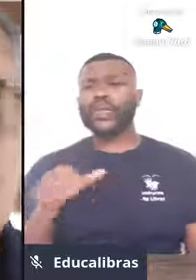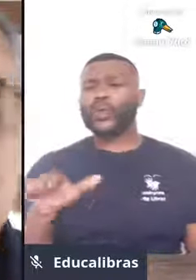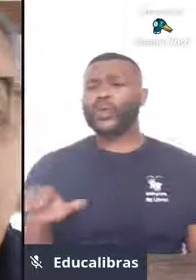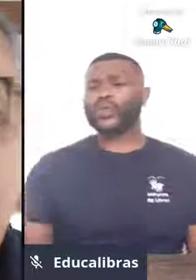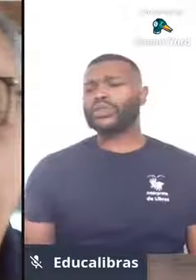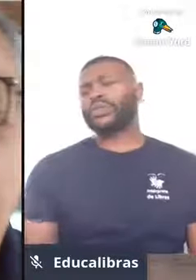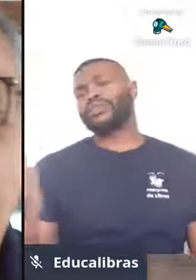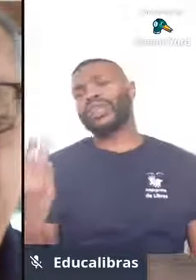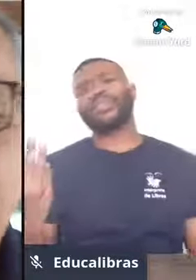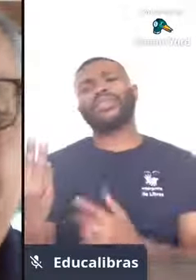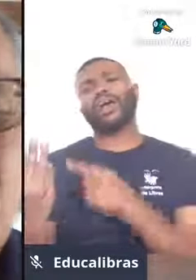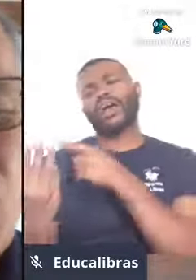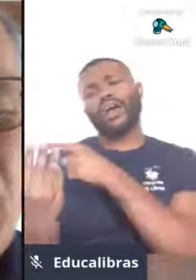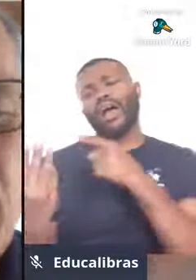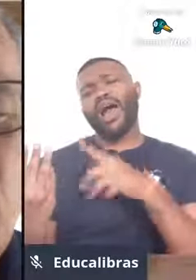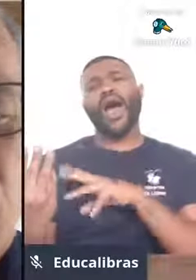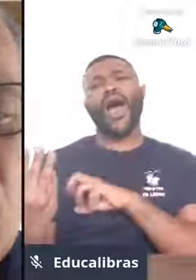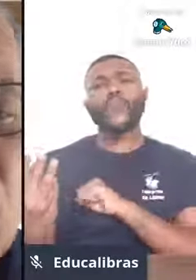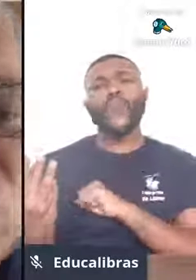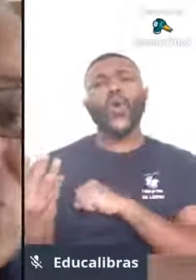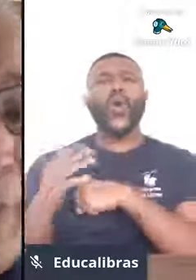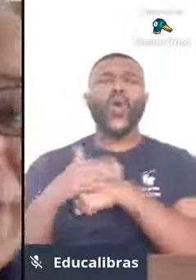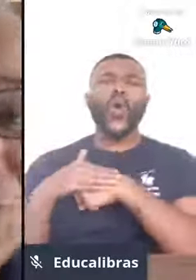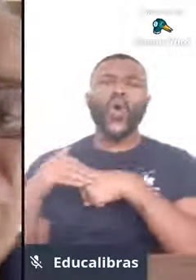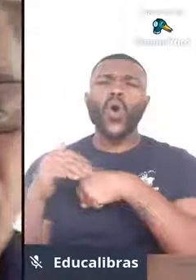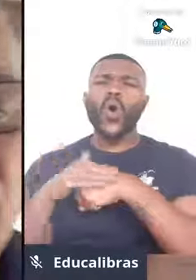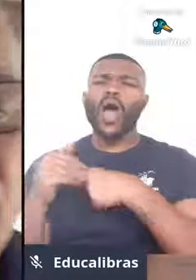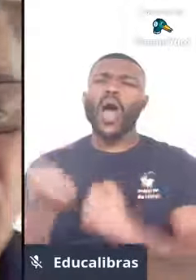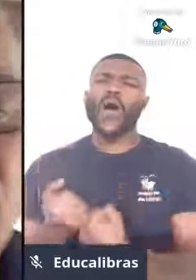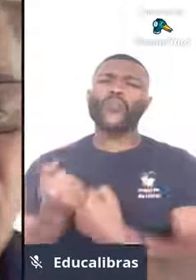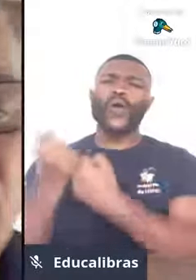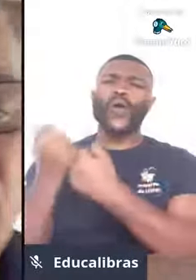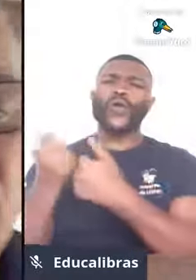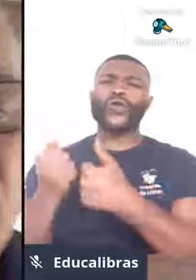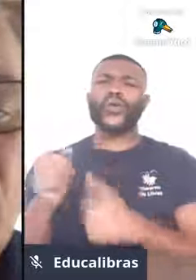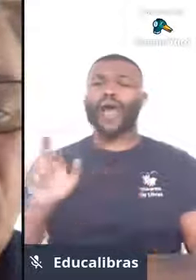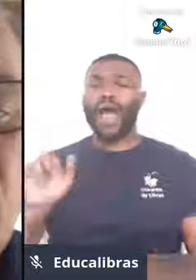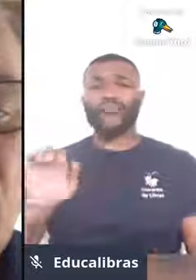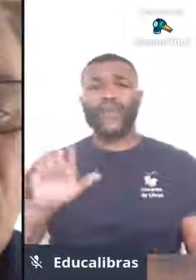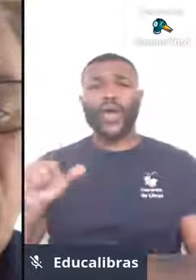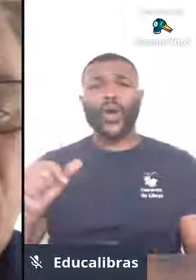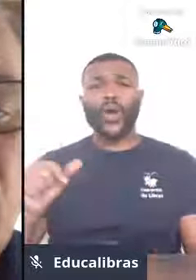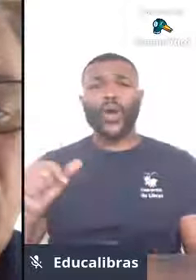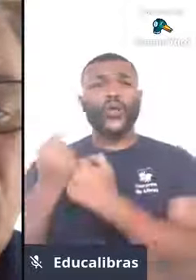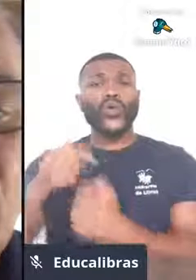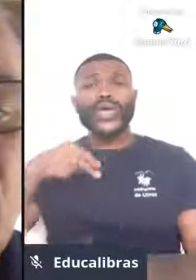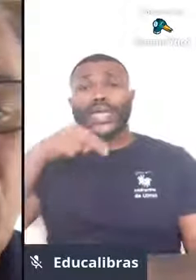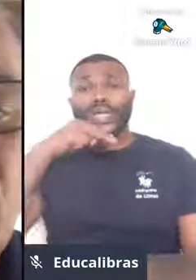deram muito apoio, o Rafael me deu muito apoio, o João Pedro, meu neto,